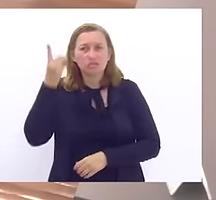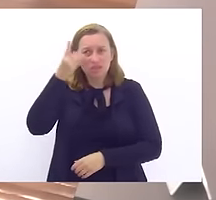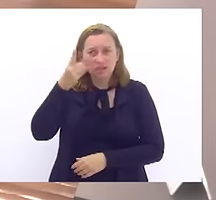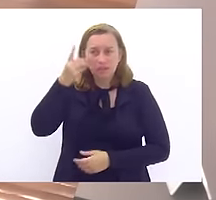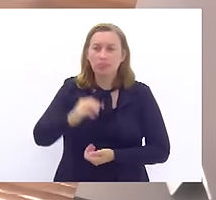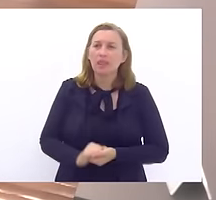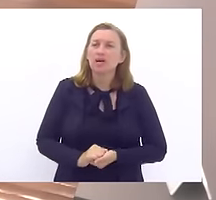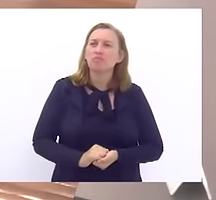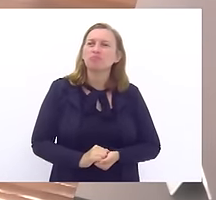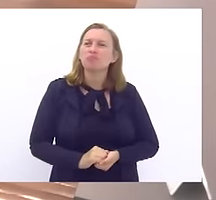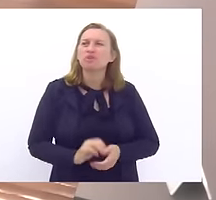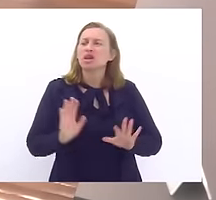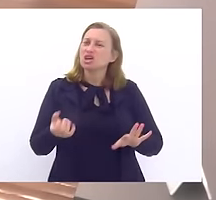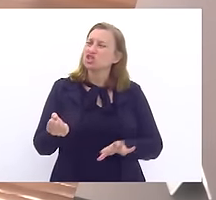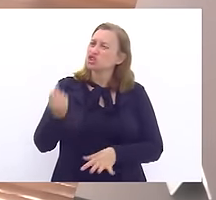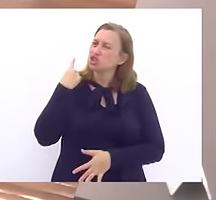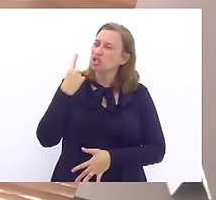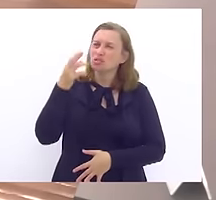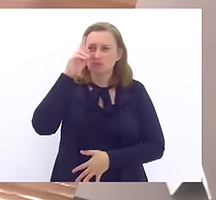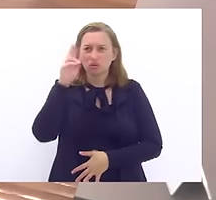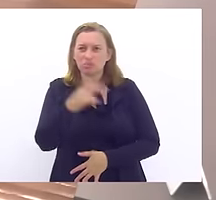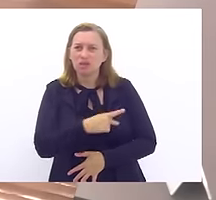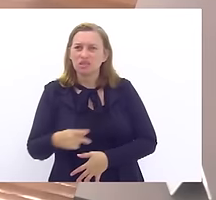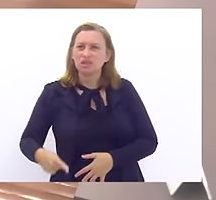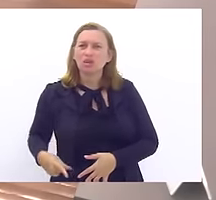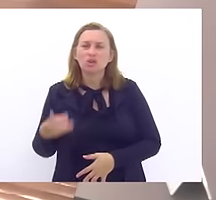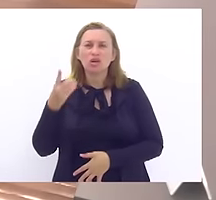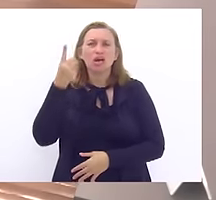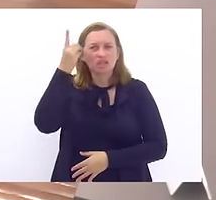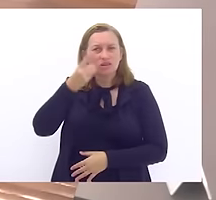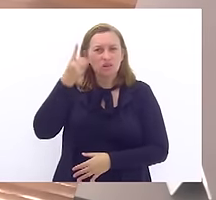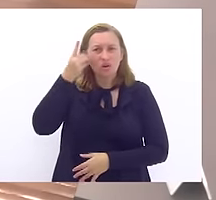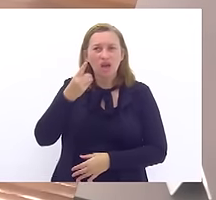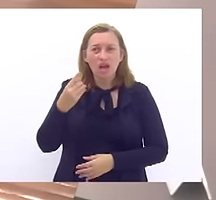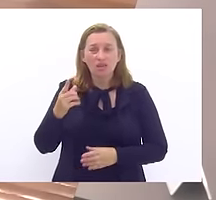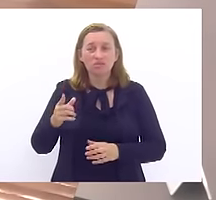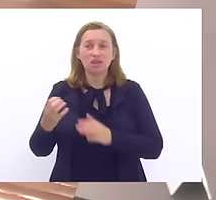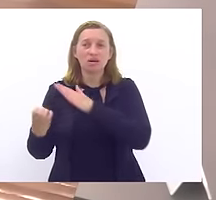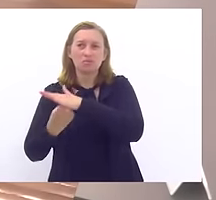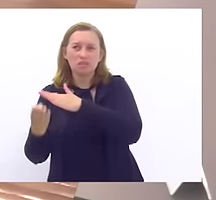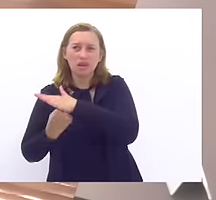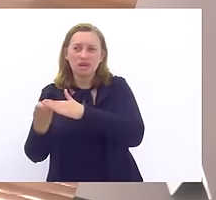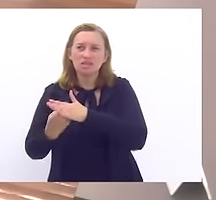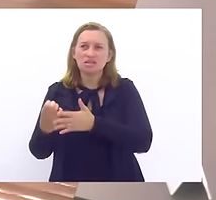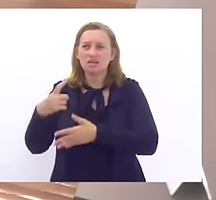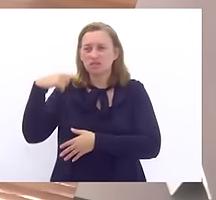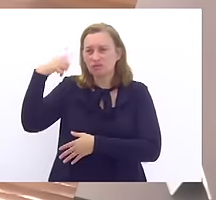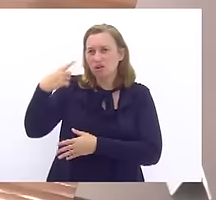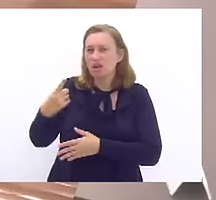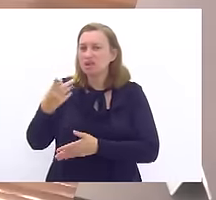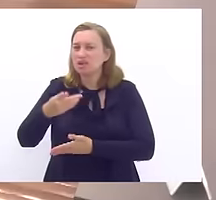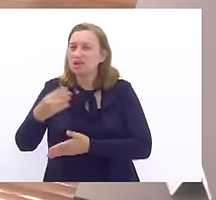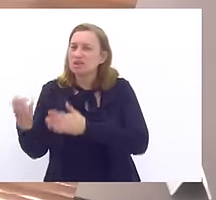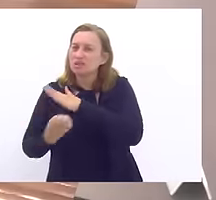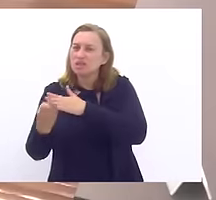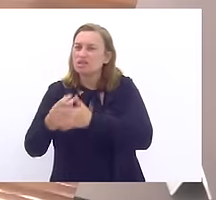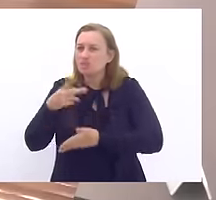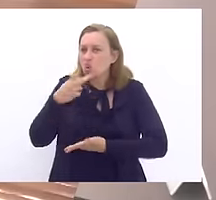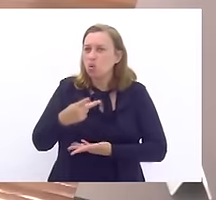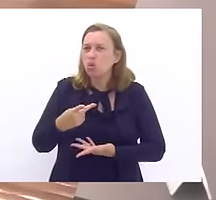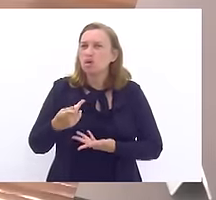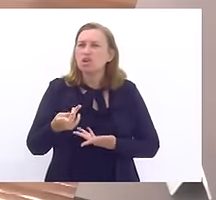me causou estranheza a forma que o advogado da empresa né explanou Aqui que teve